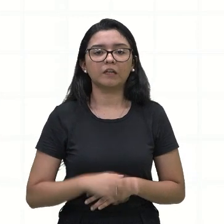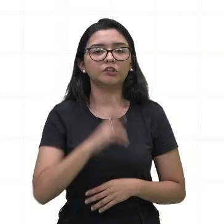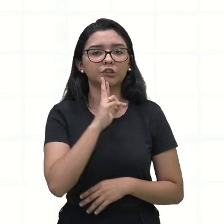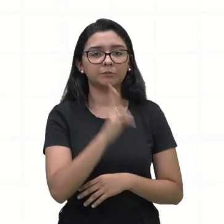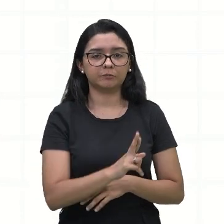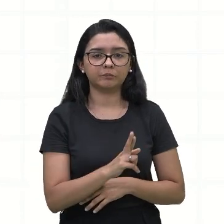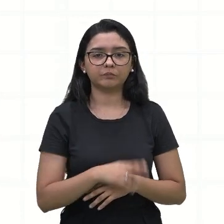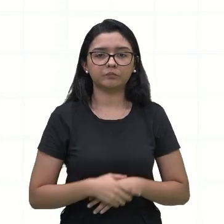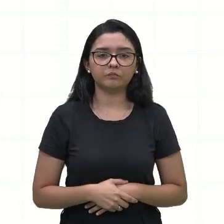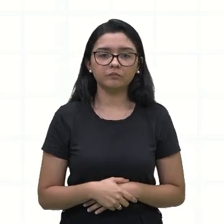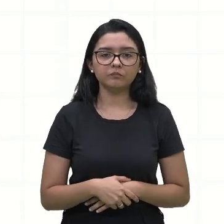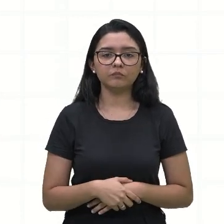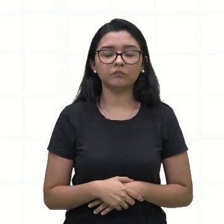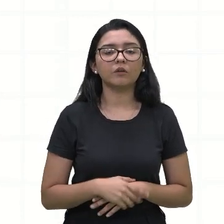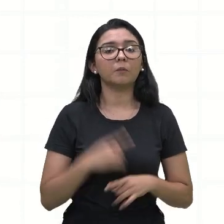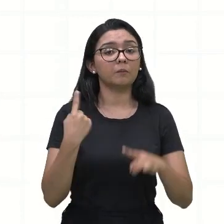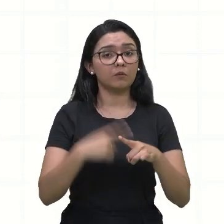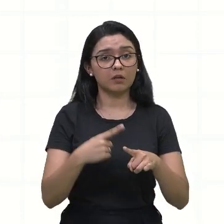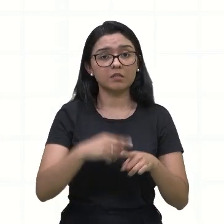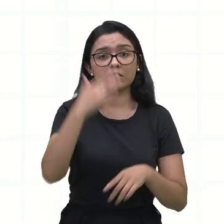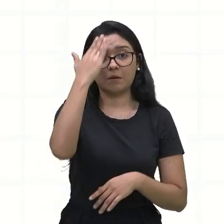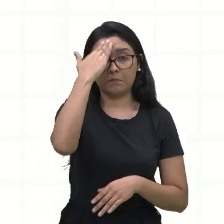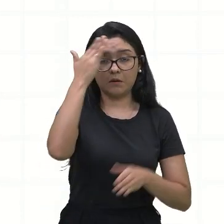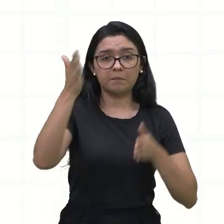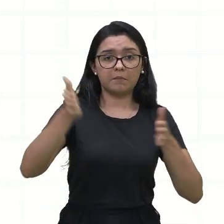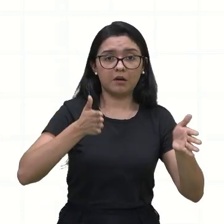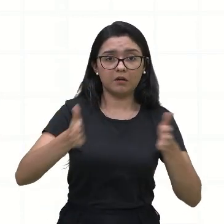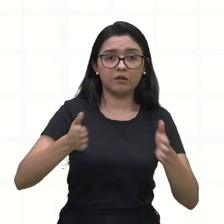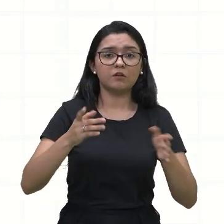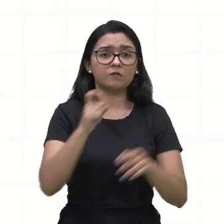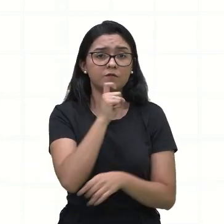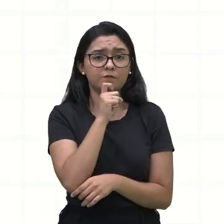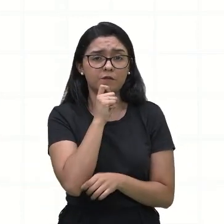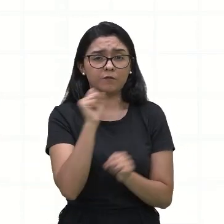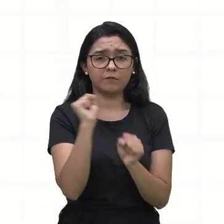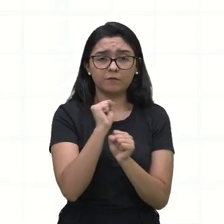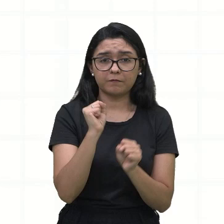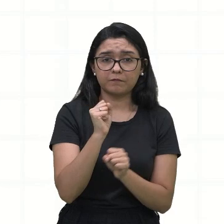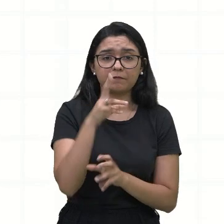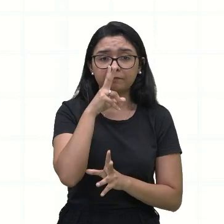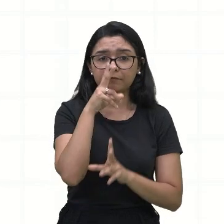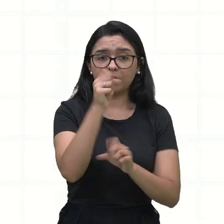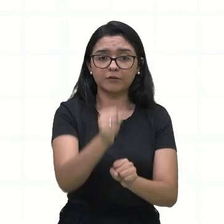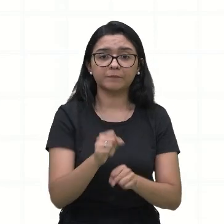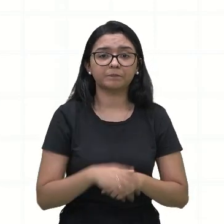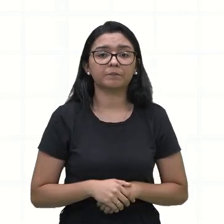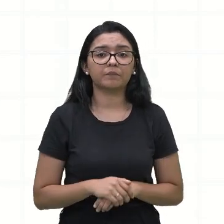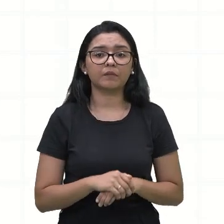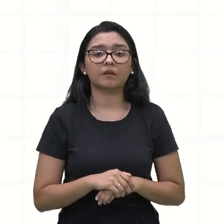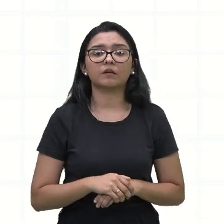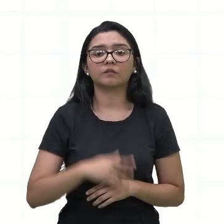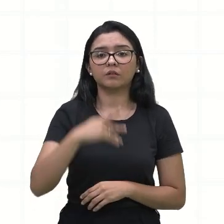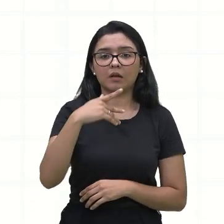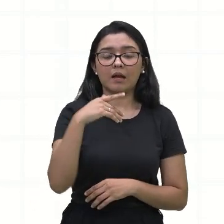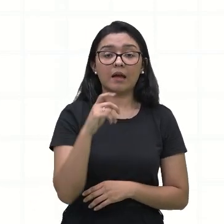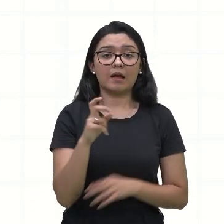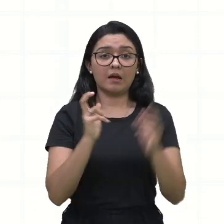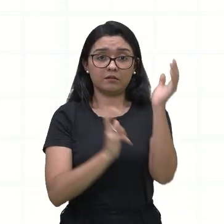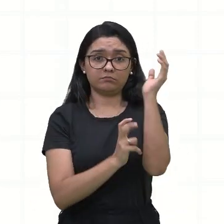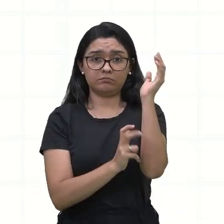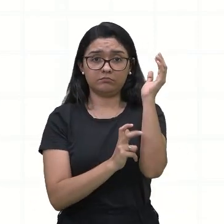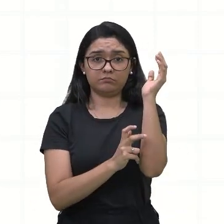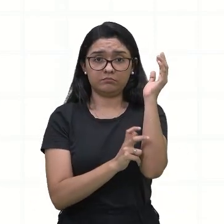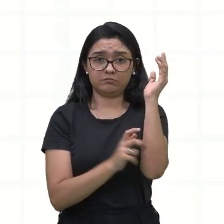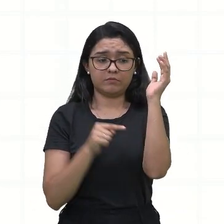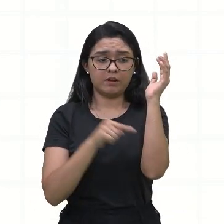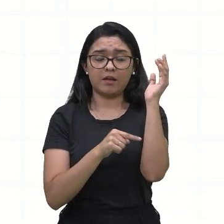Muito bem, porque sabiam que o inverno seria rigoroso. A cigarra, olha só, porém, a cigarra não pensava